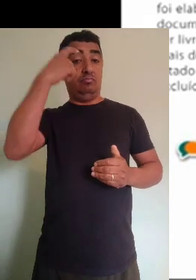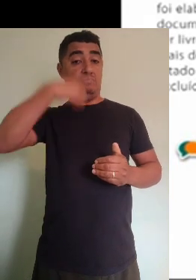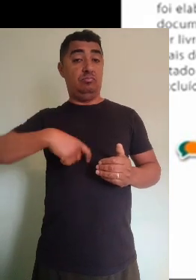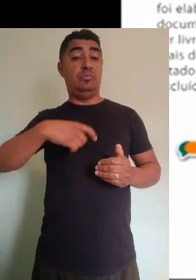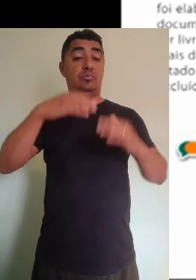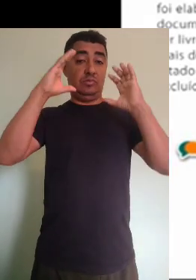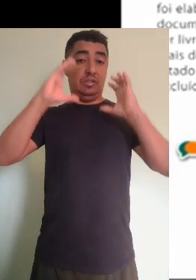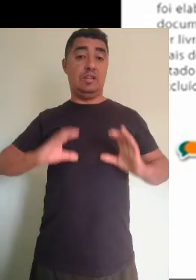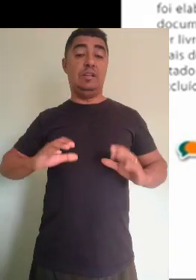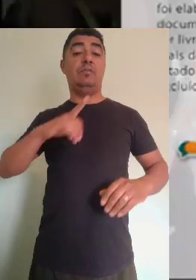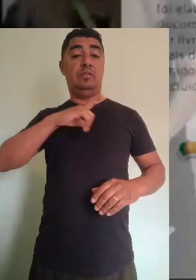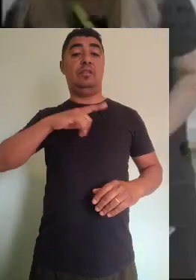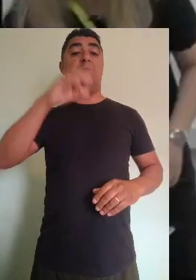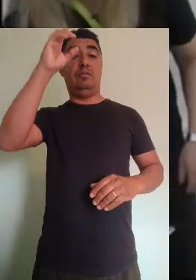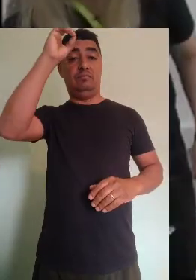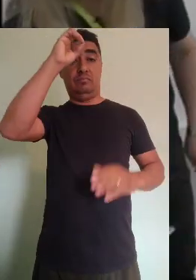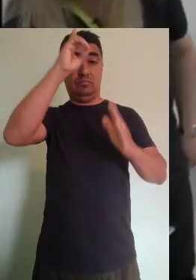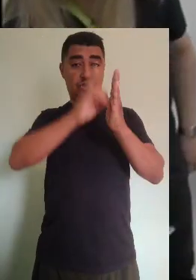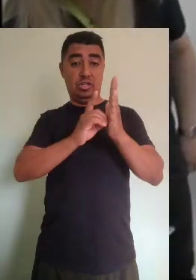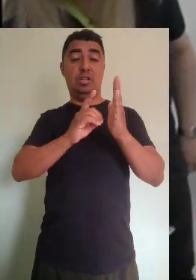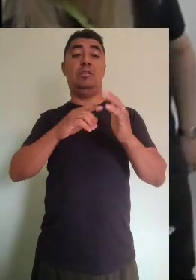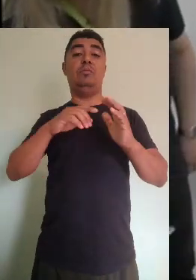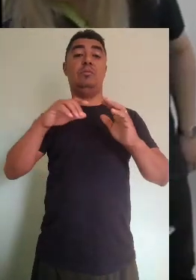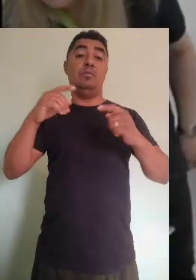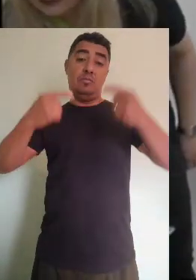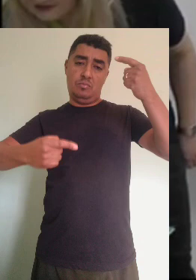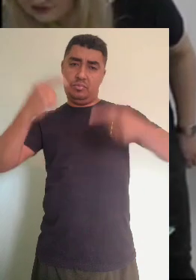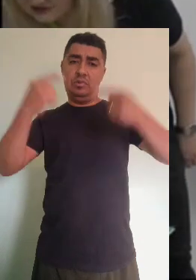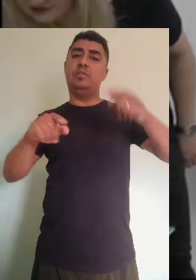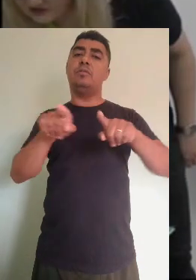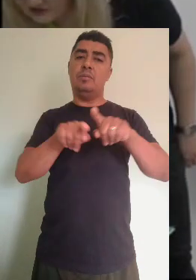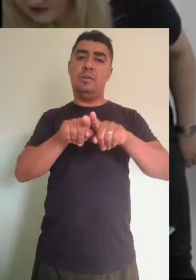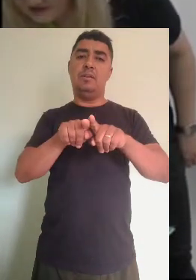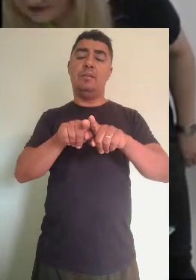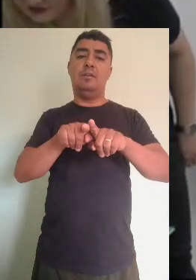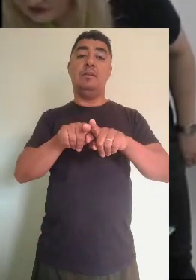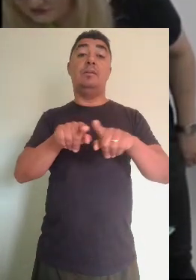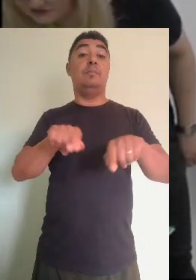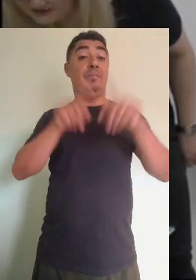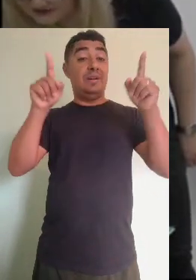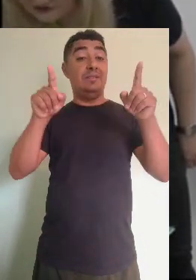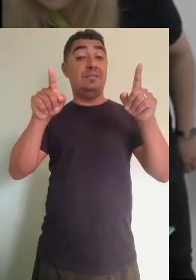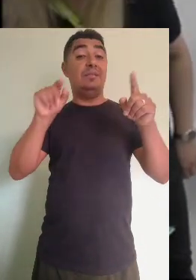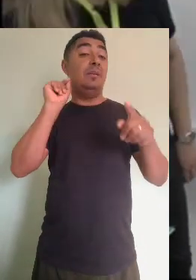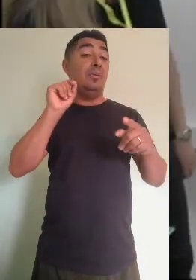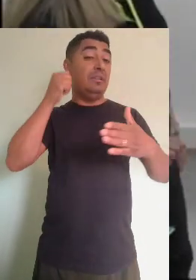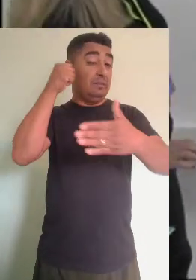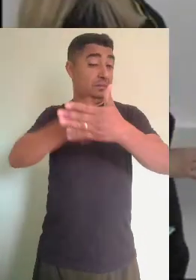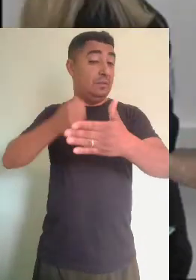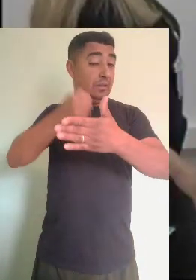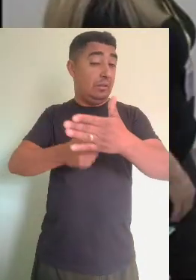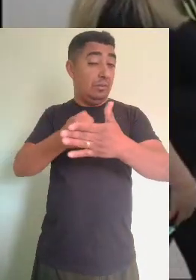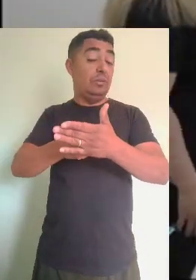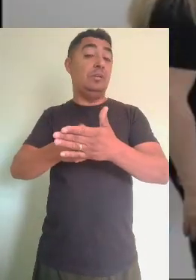direitos políticos, tá? Mas isso também fez parte de uma grande conquista durante muitos anos de busca, de